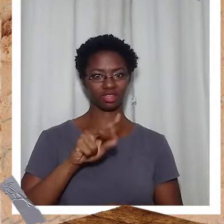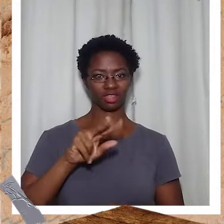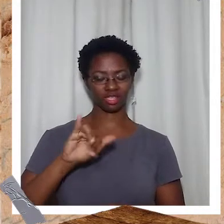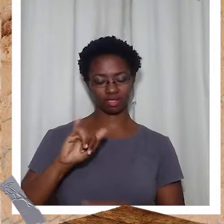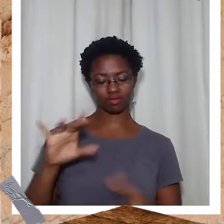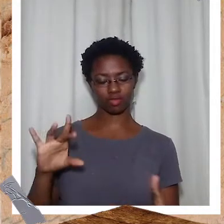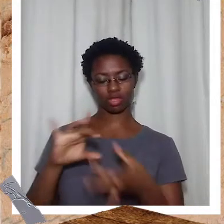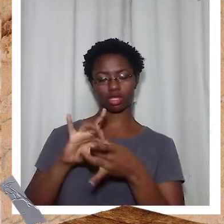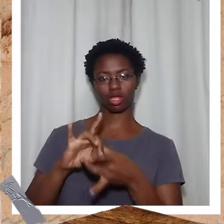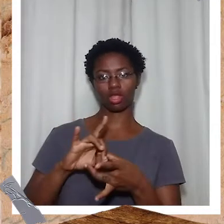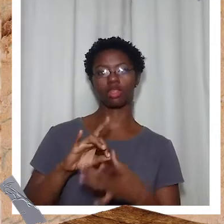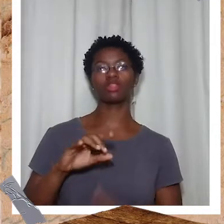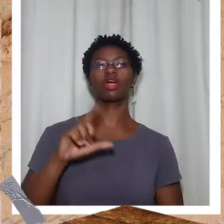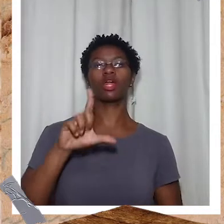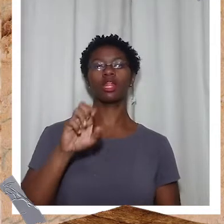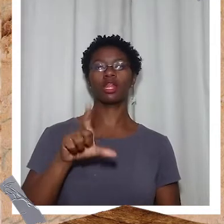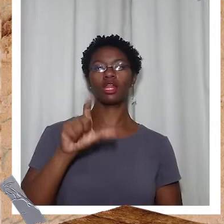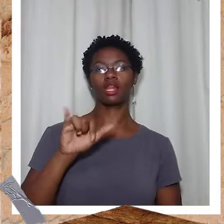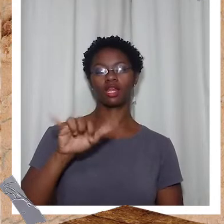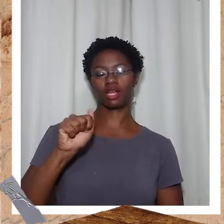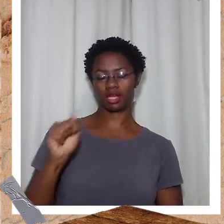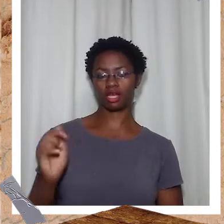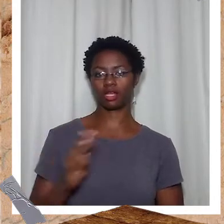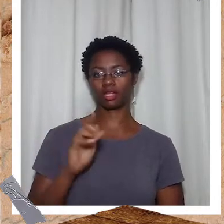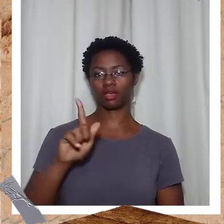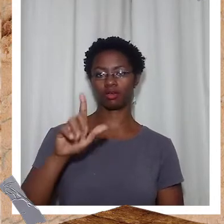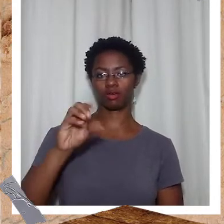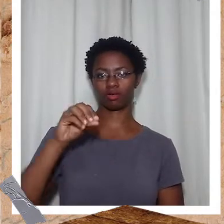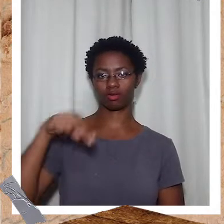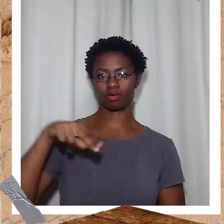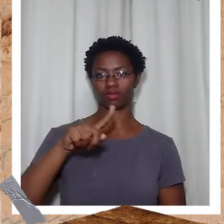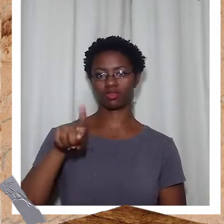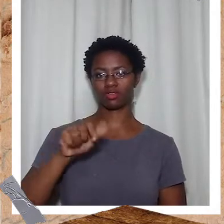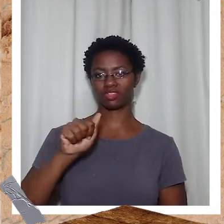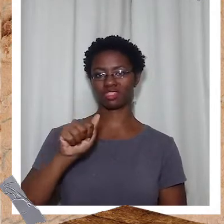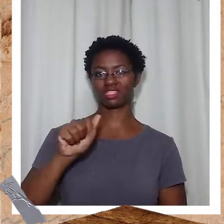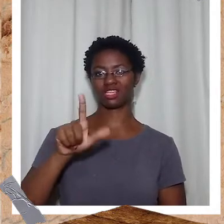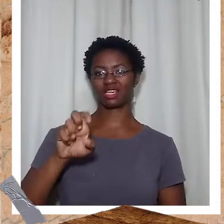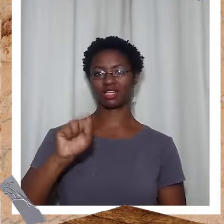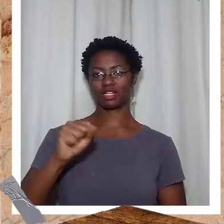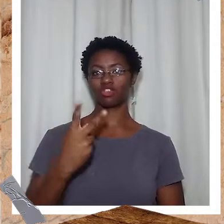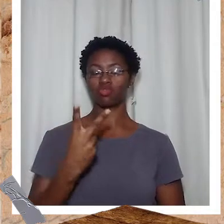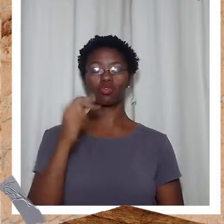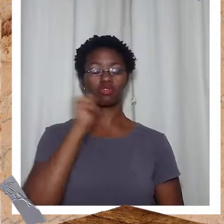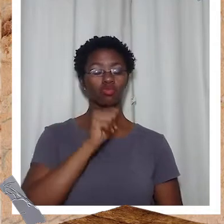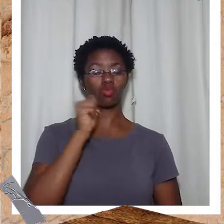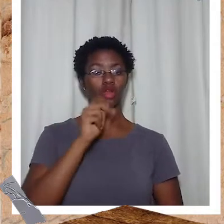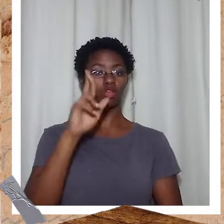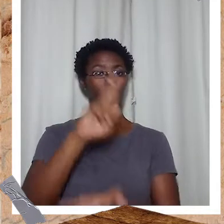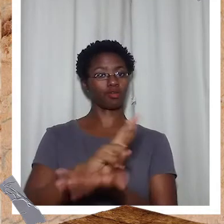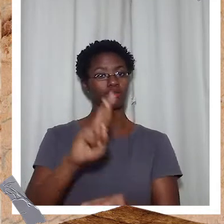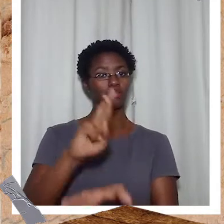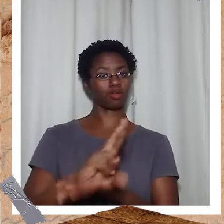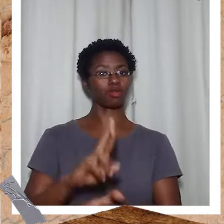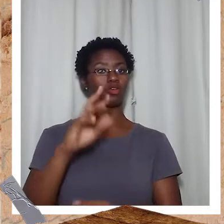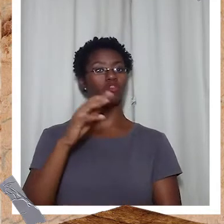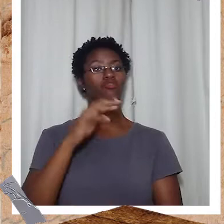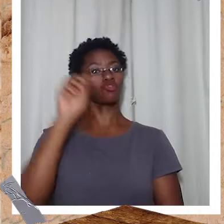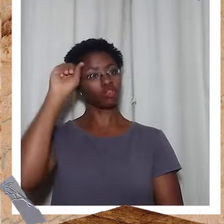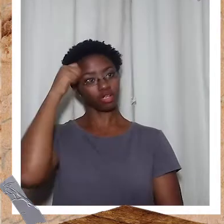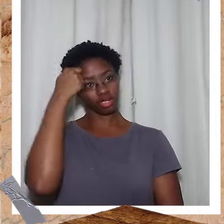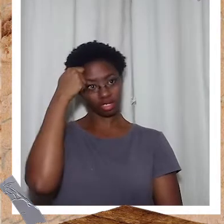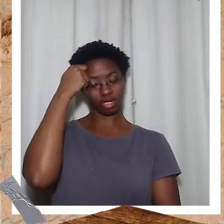outras grandes mulheres negras, referências, né, para nós, e prefacia, né, o livro